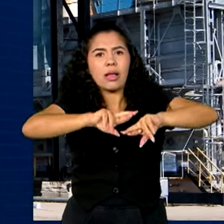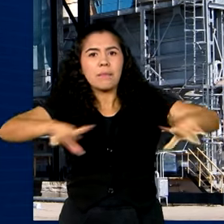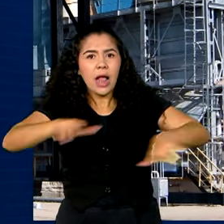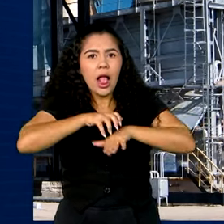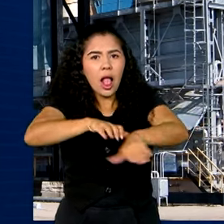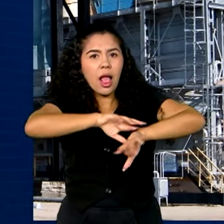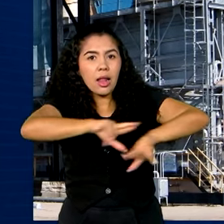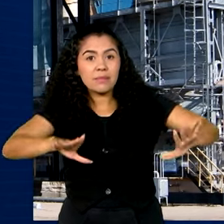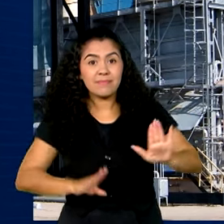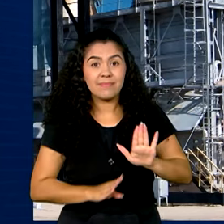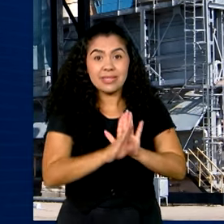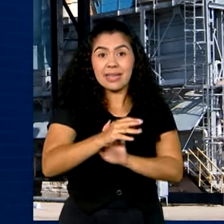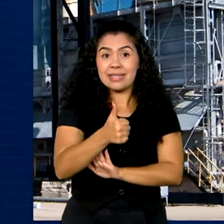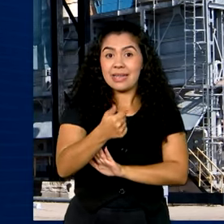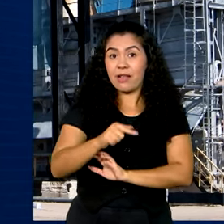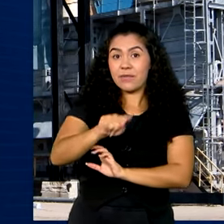cresceu